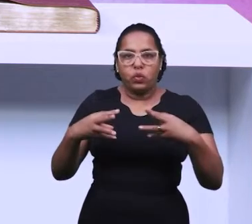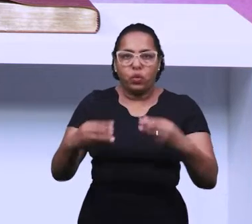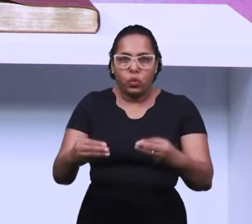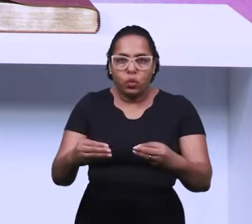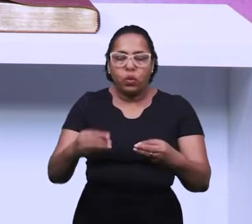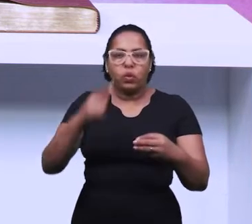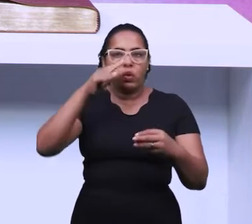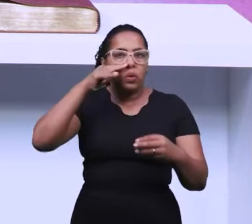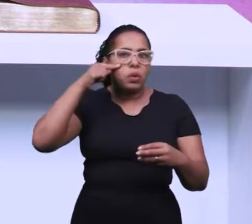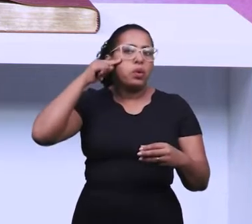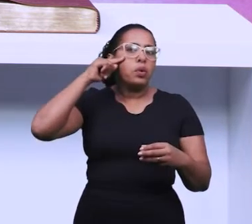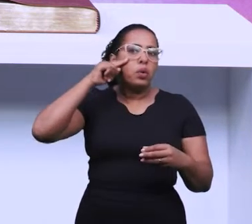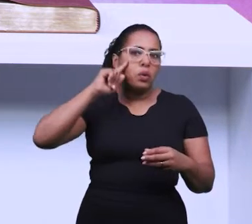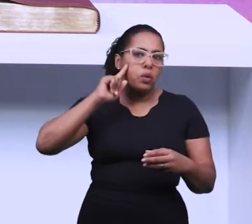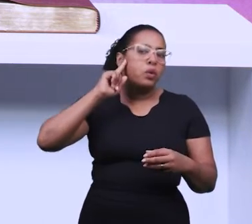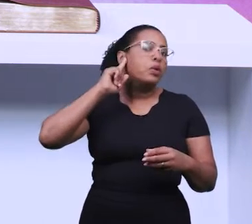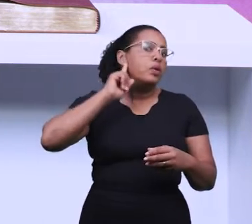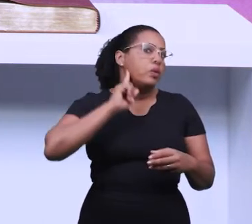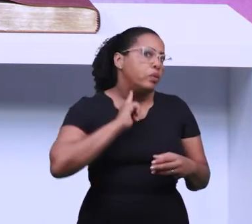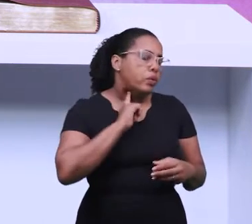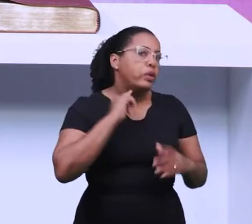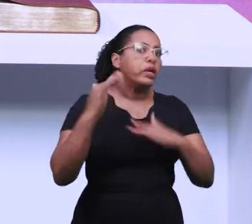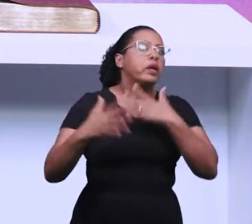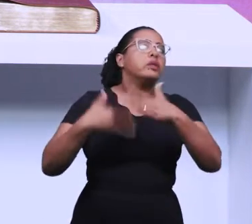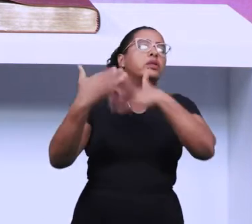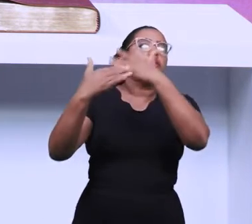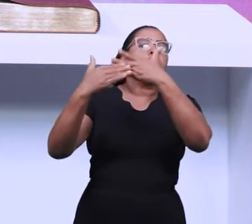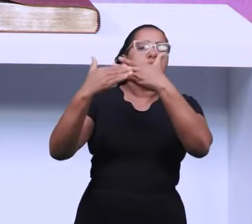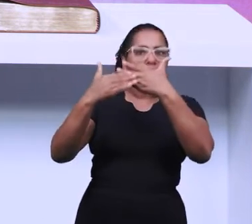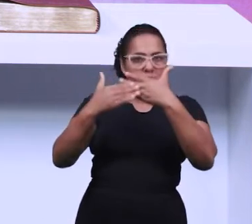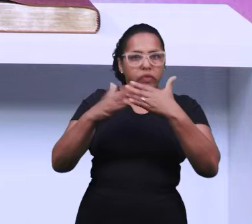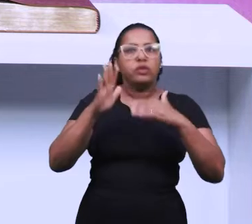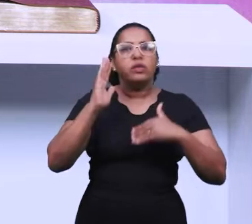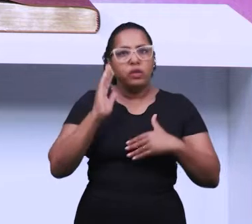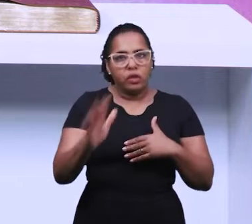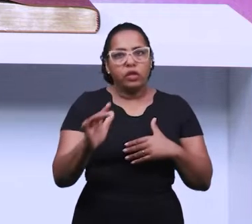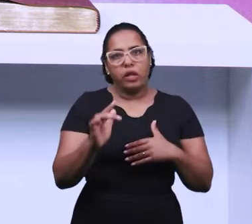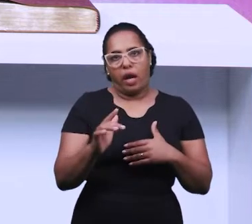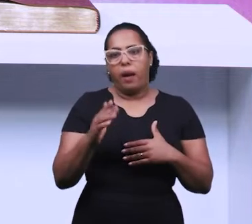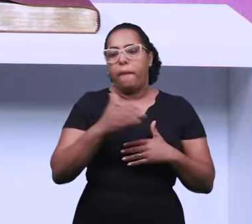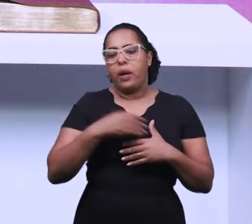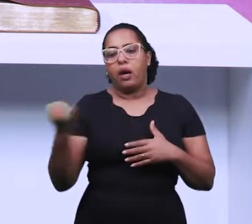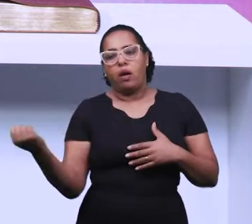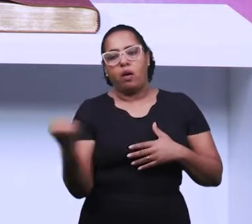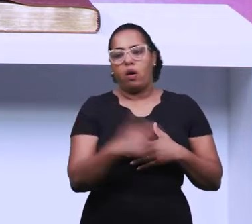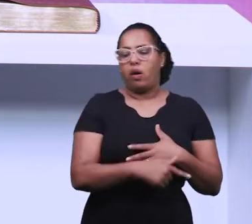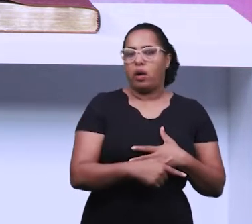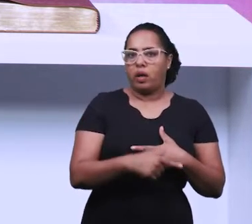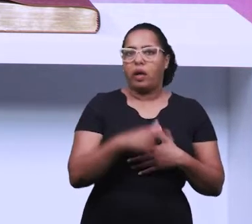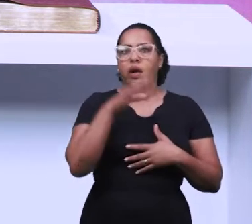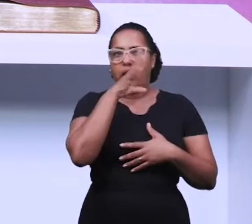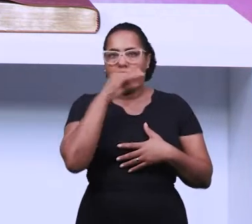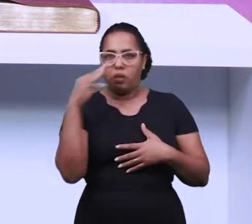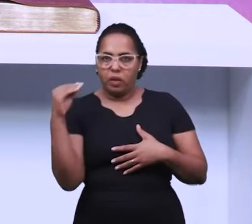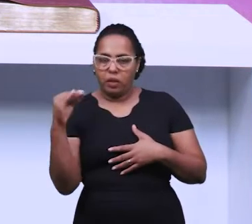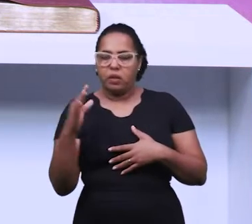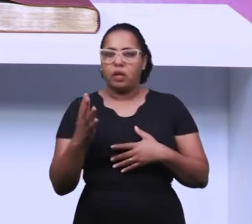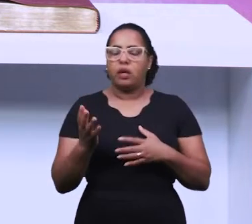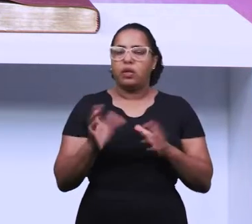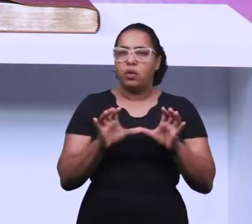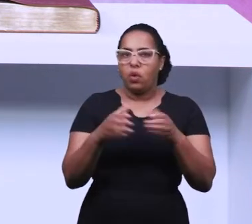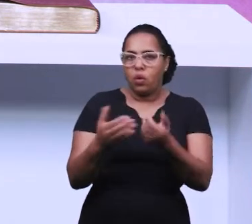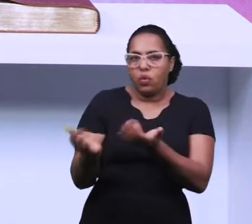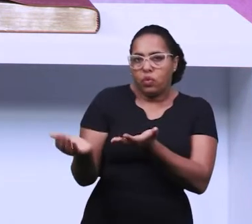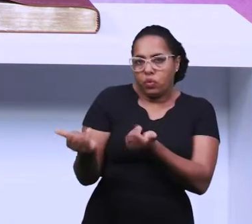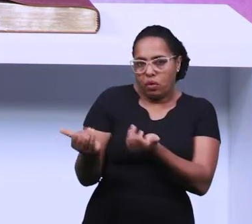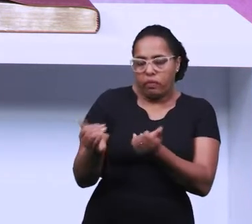de todo esse aparelho já está muito mais desenvolvido e muito mais formado que o dos adolescentes, o dos jovens